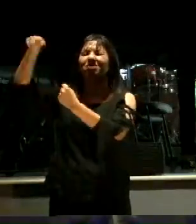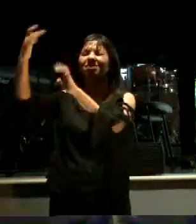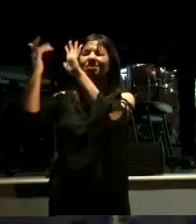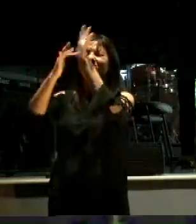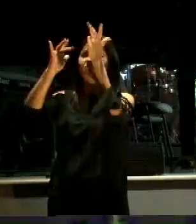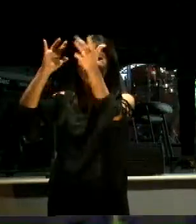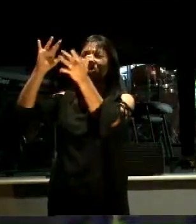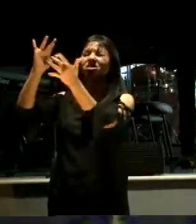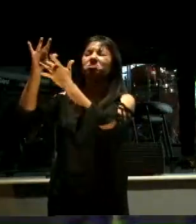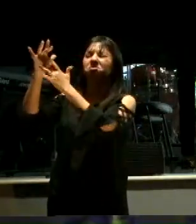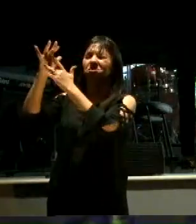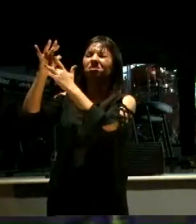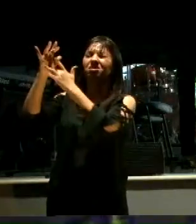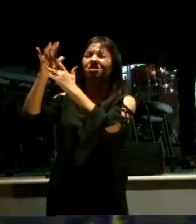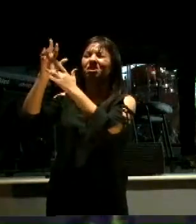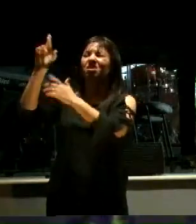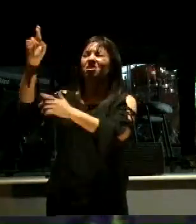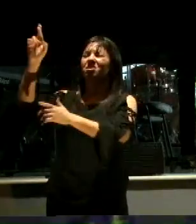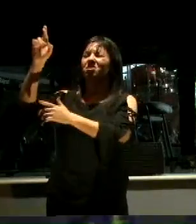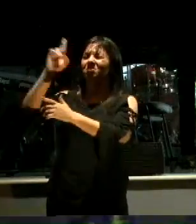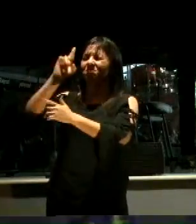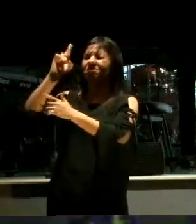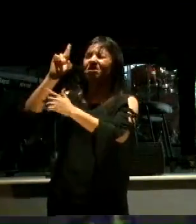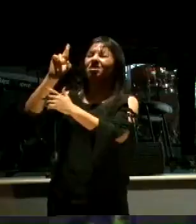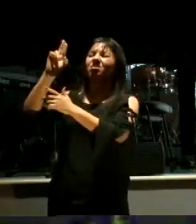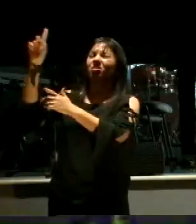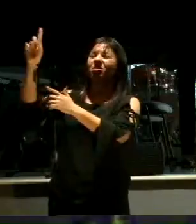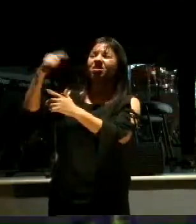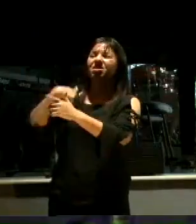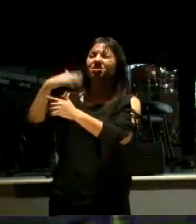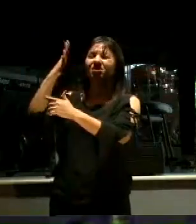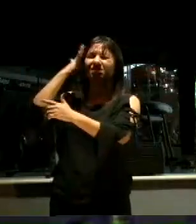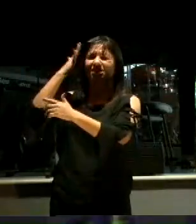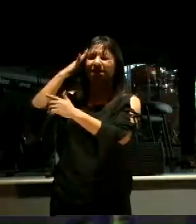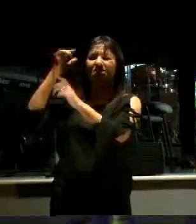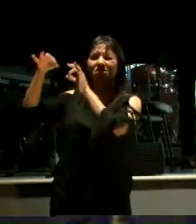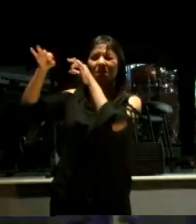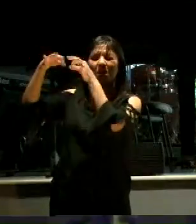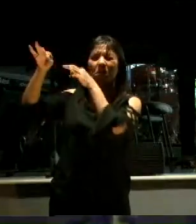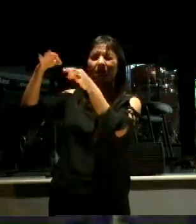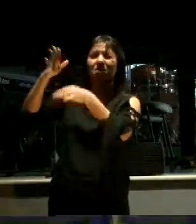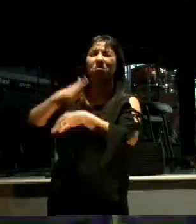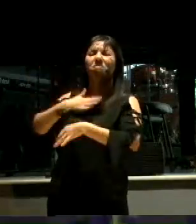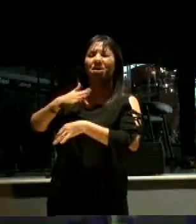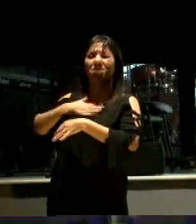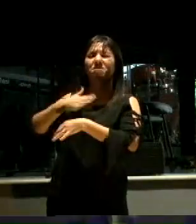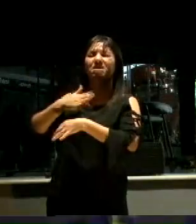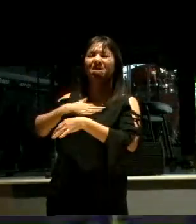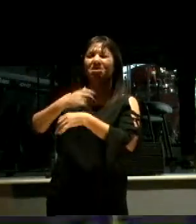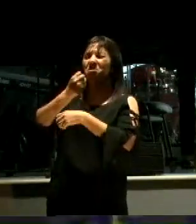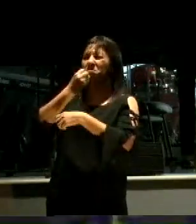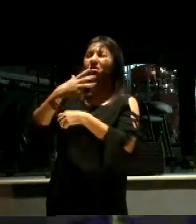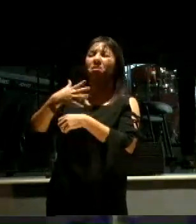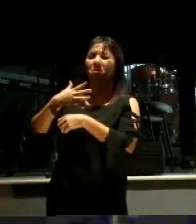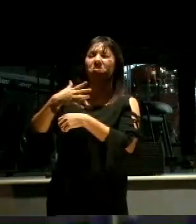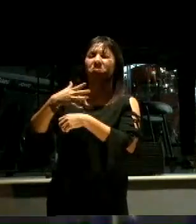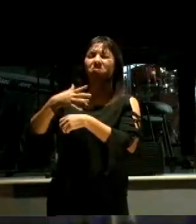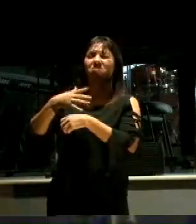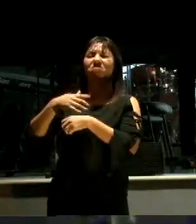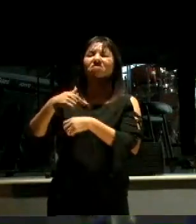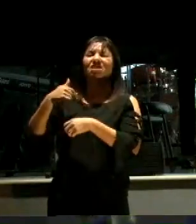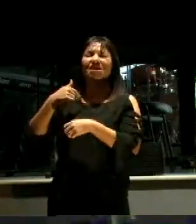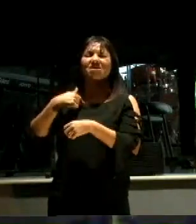Jesus, o Senhor tem bons planos para mim. Diga: em nome de Jesus, o Senhor tem o melhor para